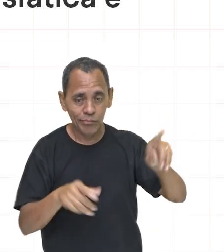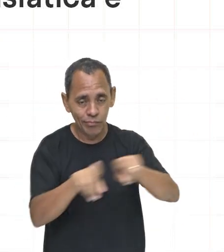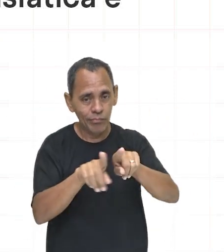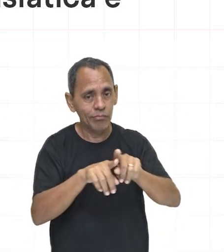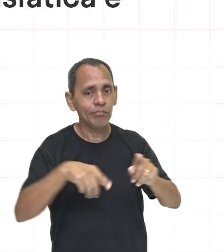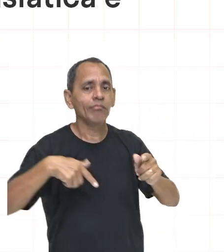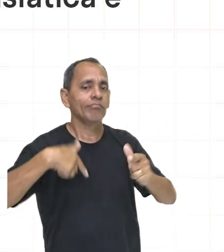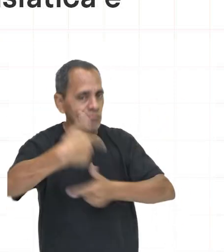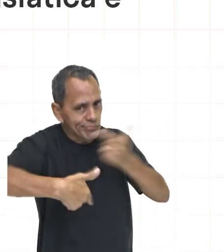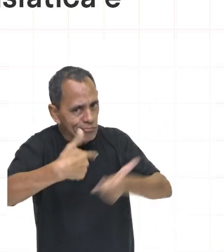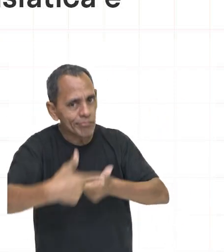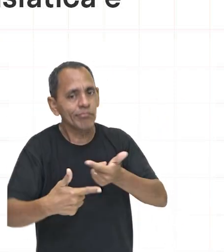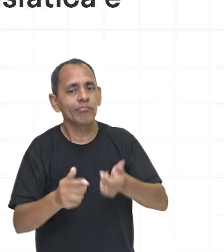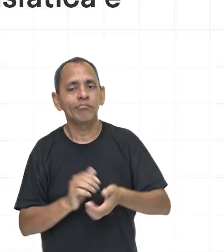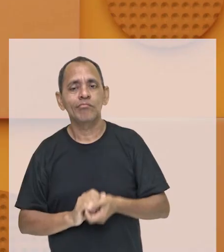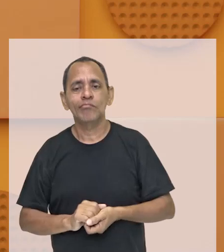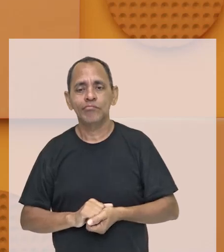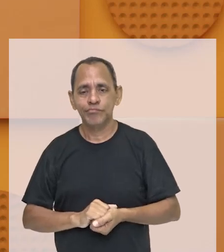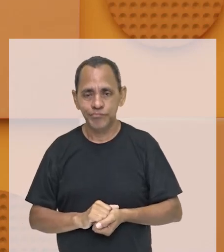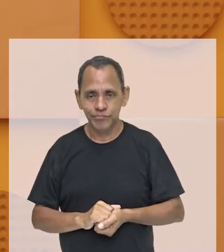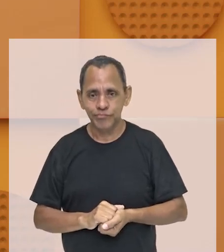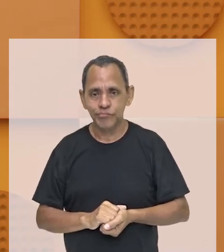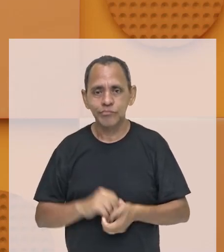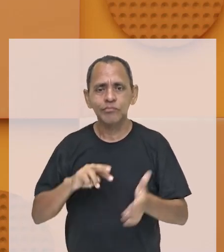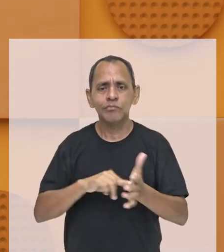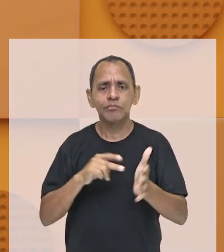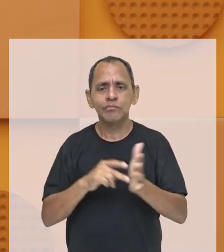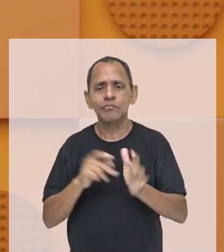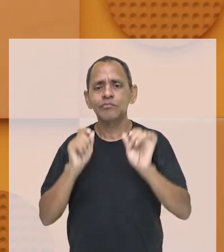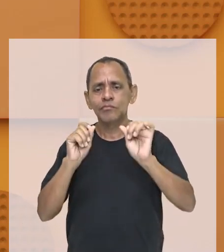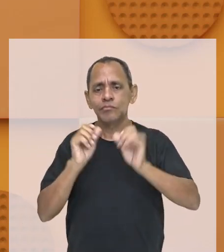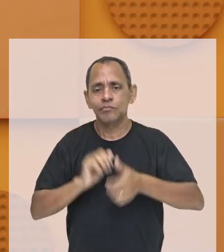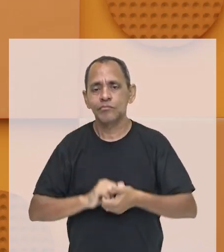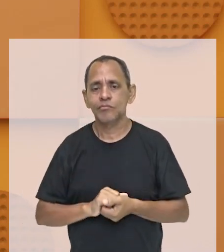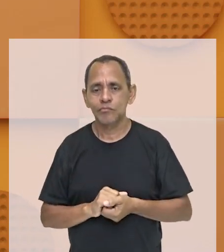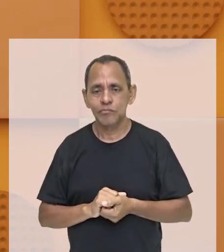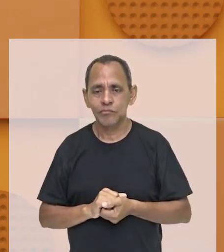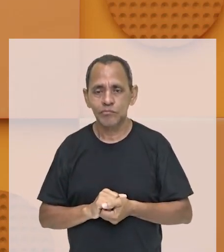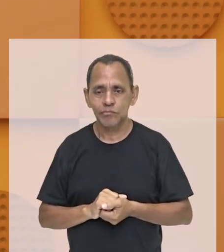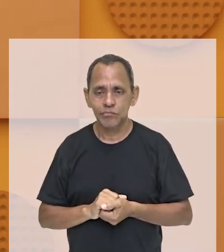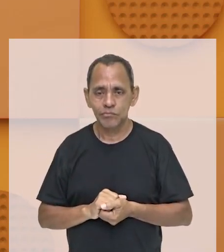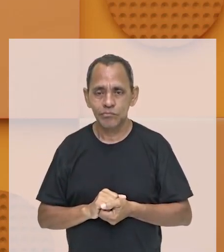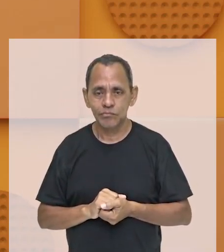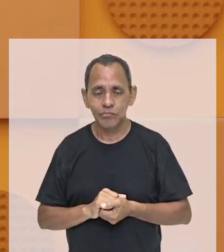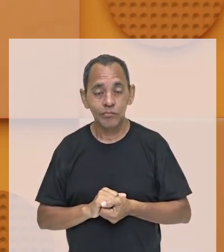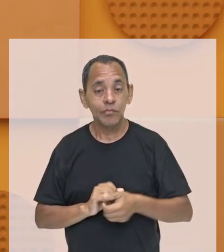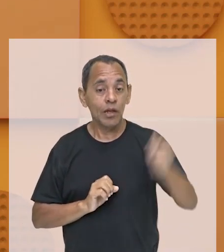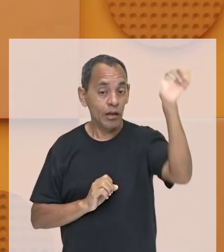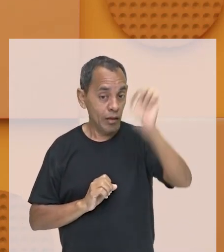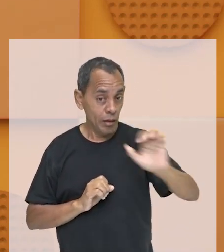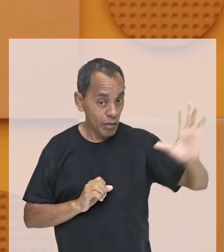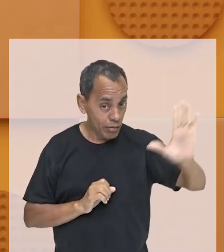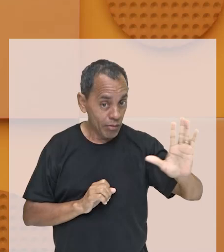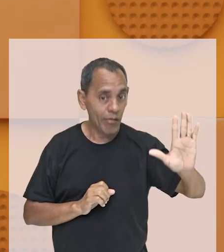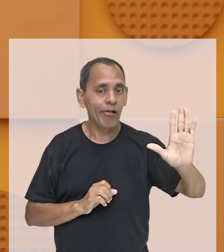trabalhar. Isso significa dizer, gente, de uma ou de outra forma, que a parte europeia da